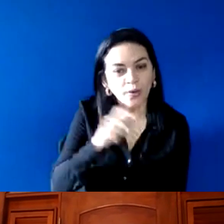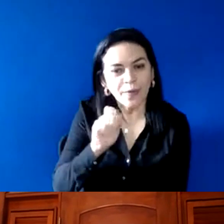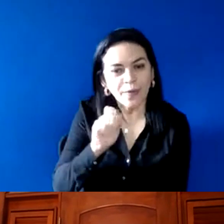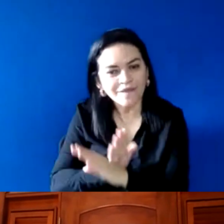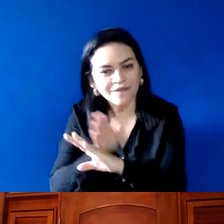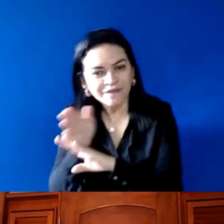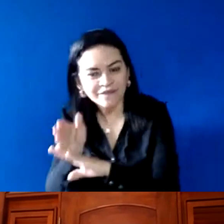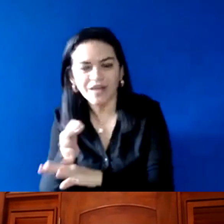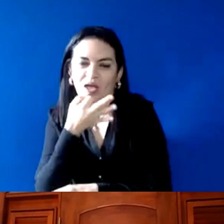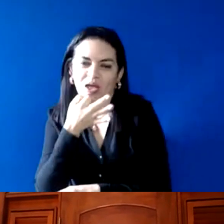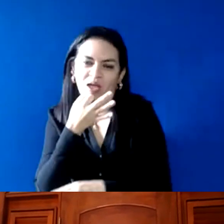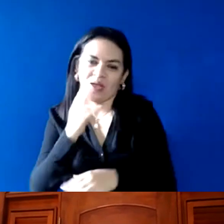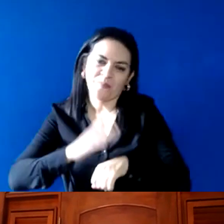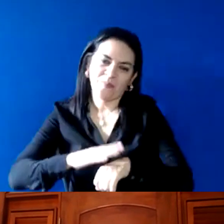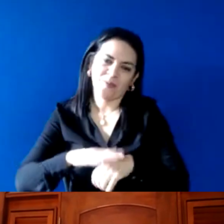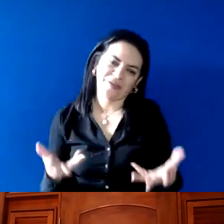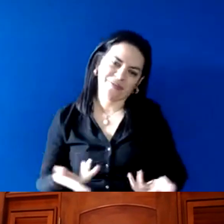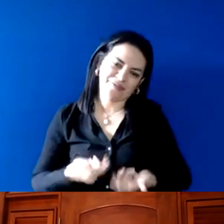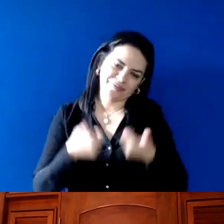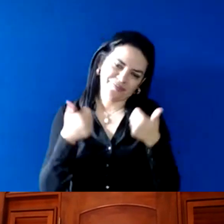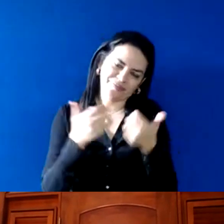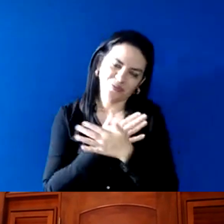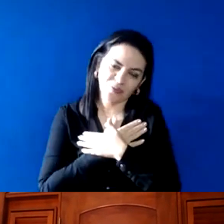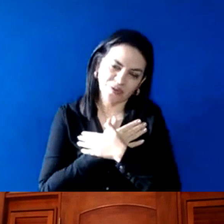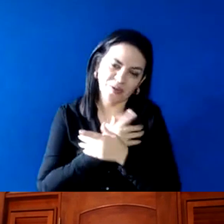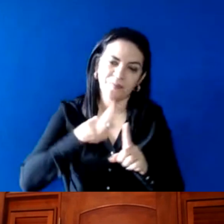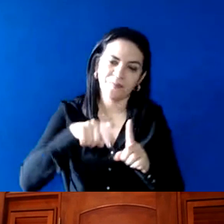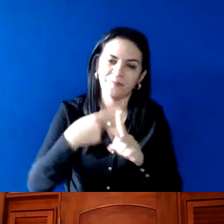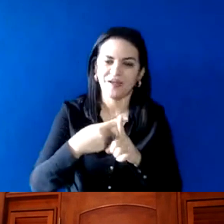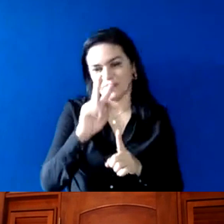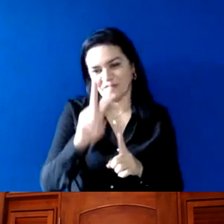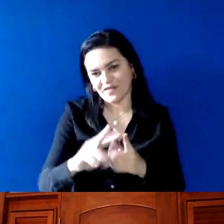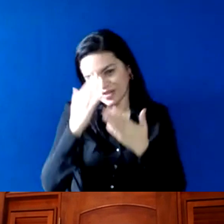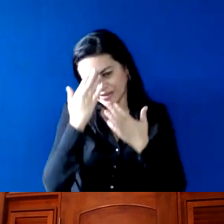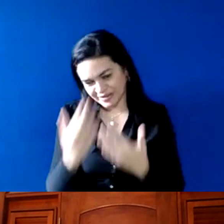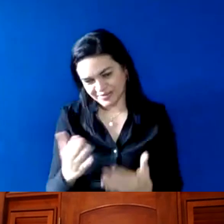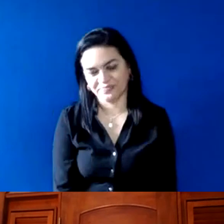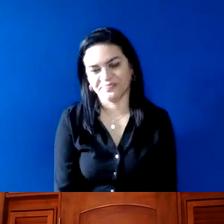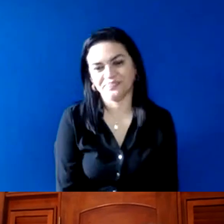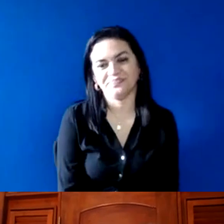esse momento tão enriquecedor. Gostaríamos mais uma vez de agradecer-vos.